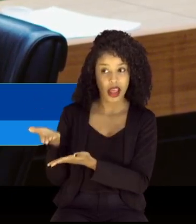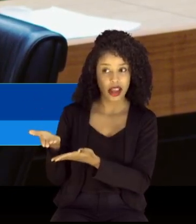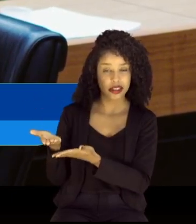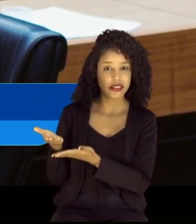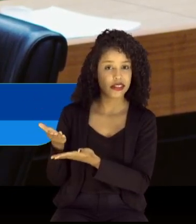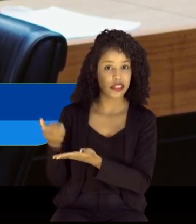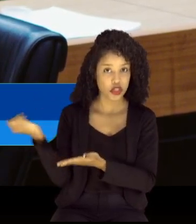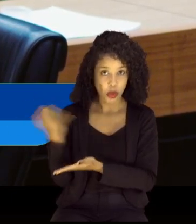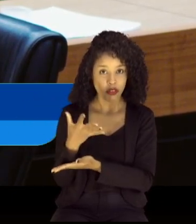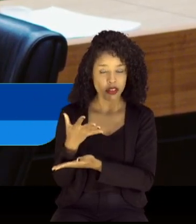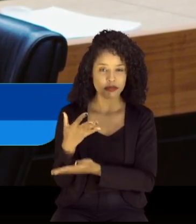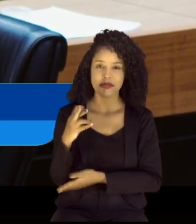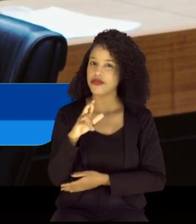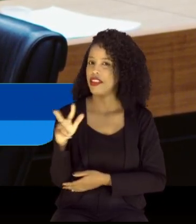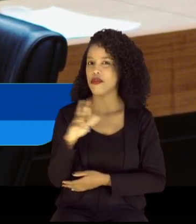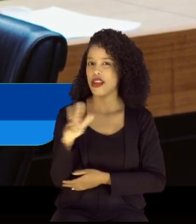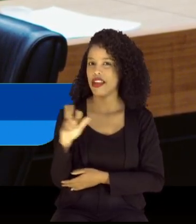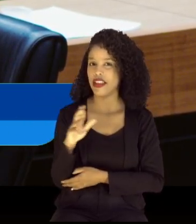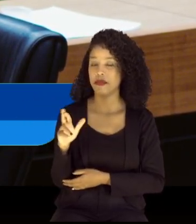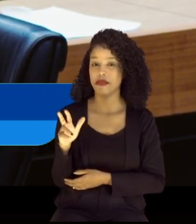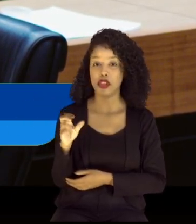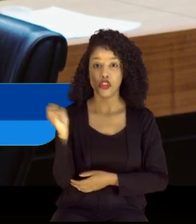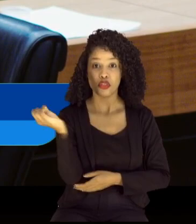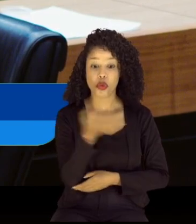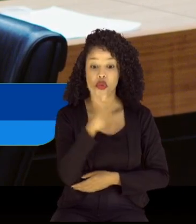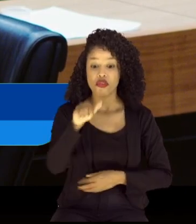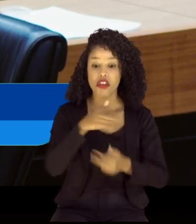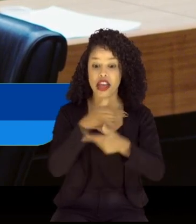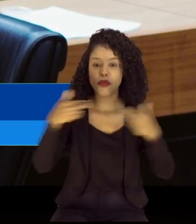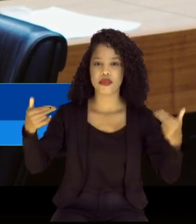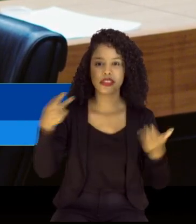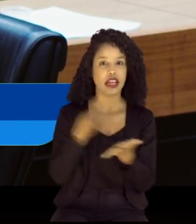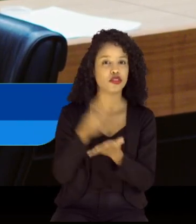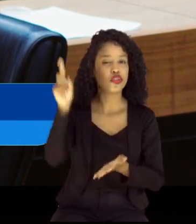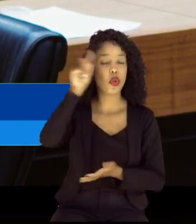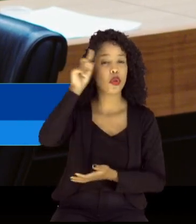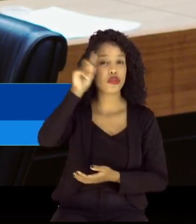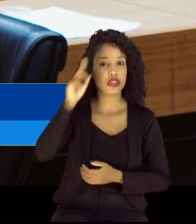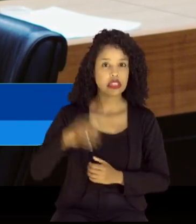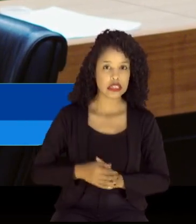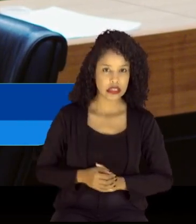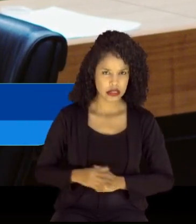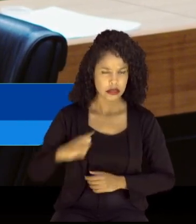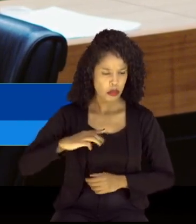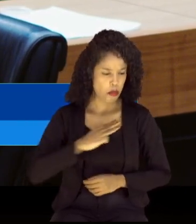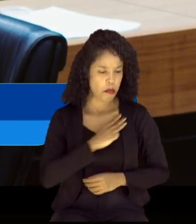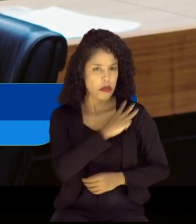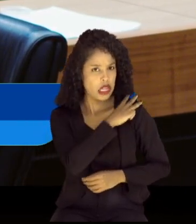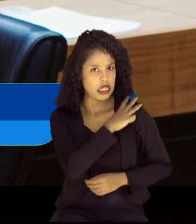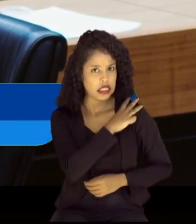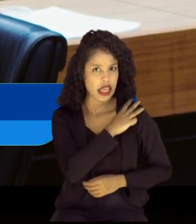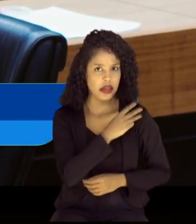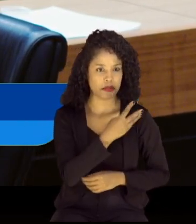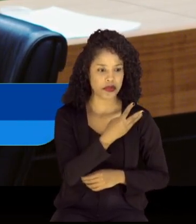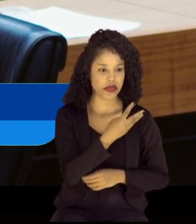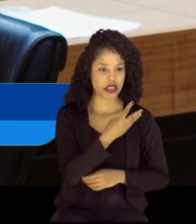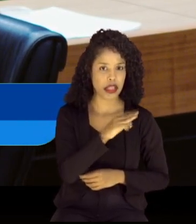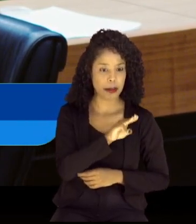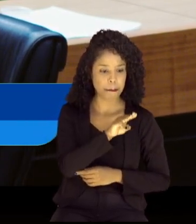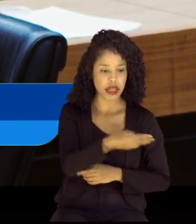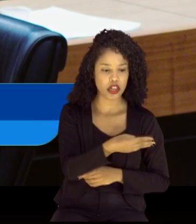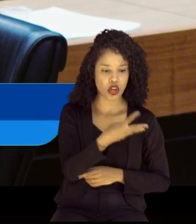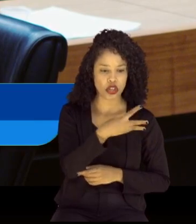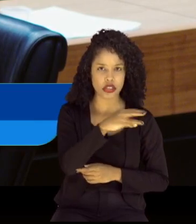fatos que têm ocorrido todos os dias. Sargento movimentando 3 milhões e 300 mil reais na